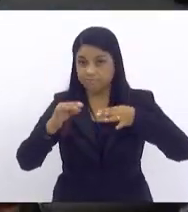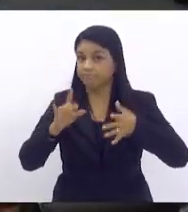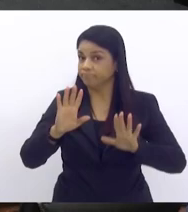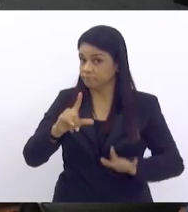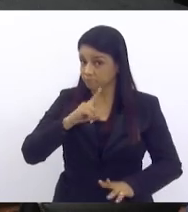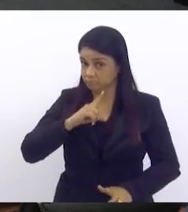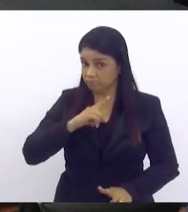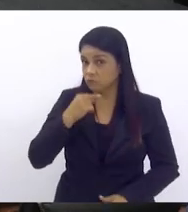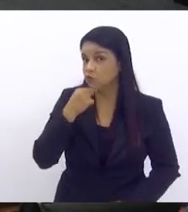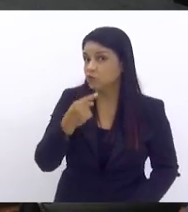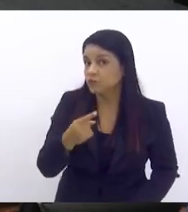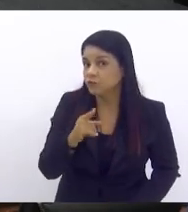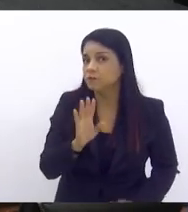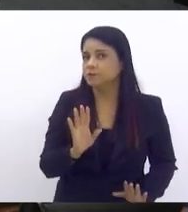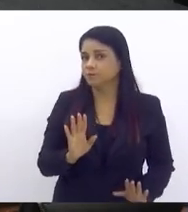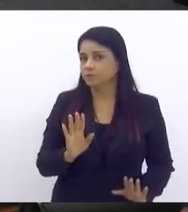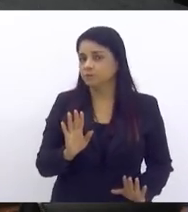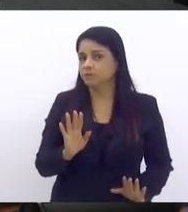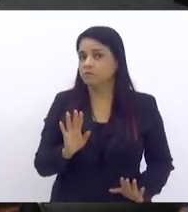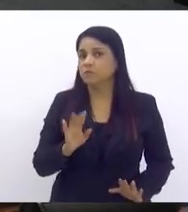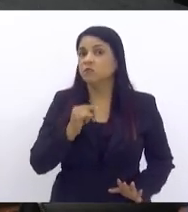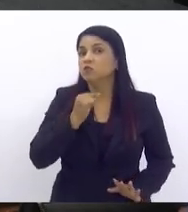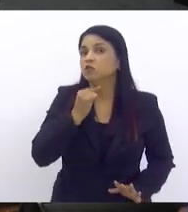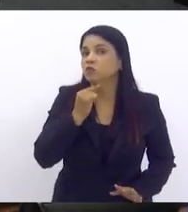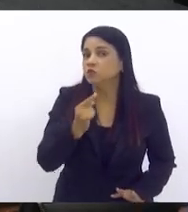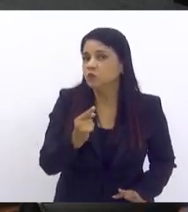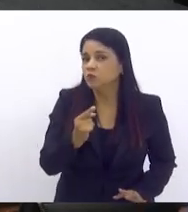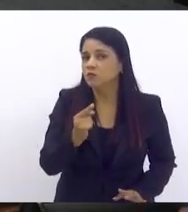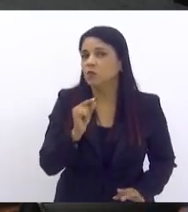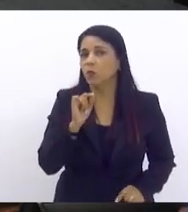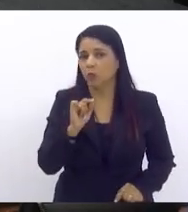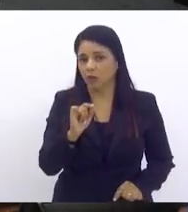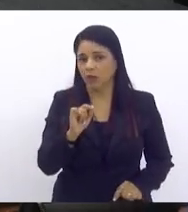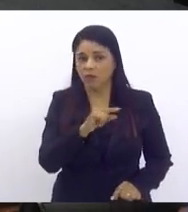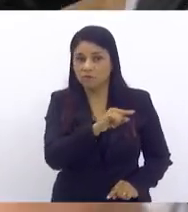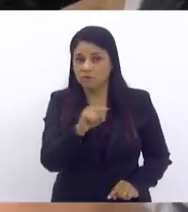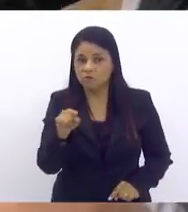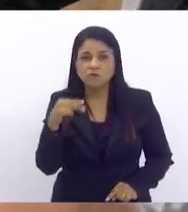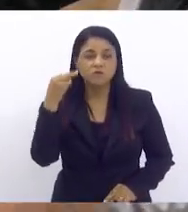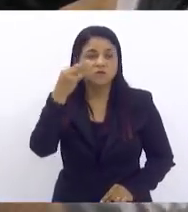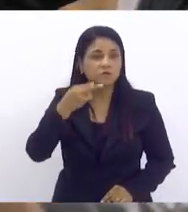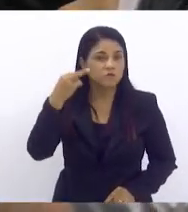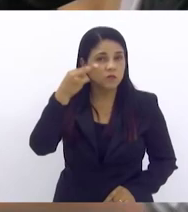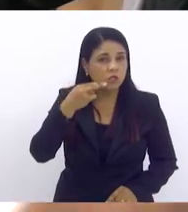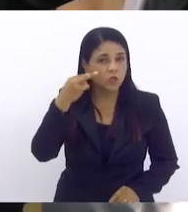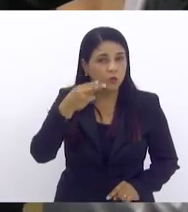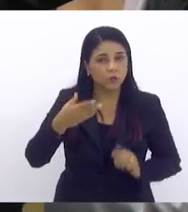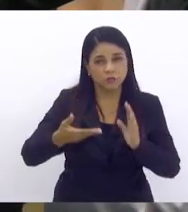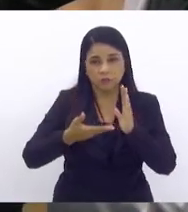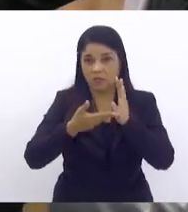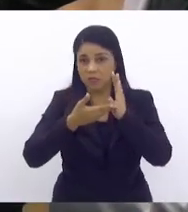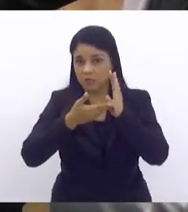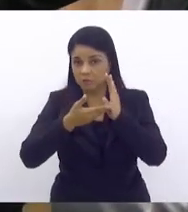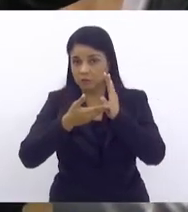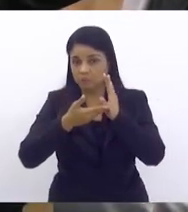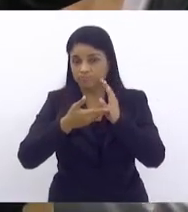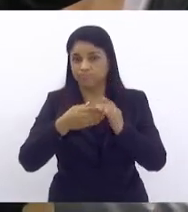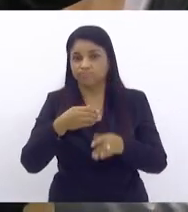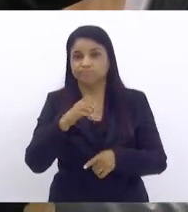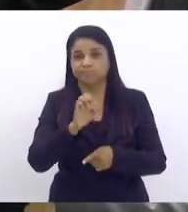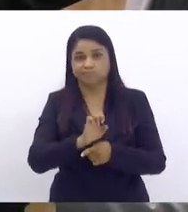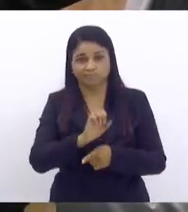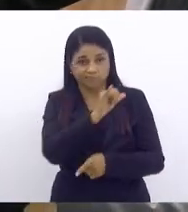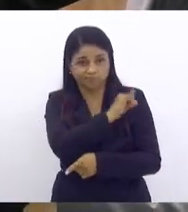que deveria ser uma dúvida recorrente aos senhores vereadores na Câmara de Vereadores do Rio de Janeiro, mas infelizmente não